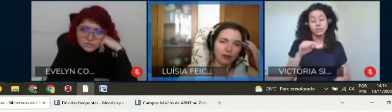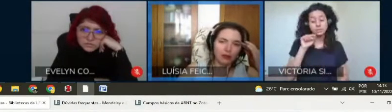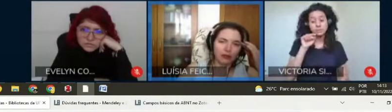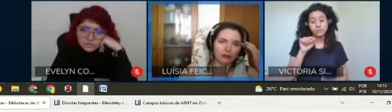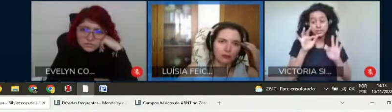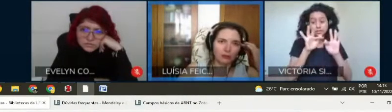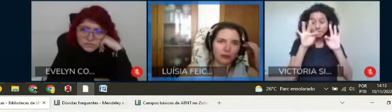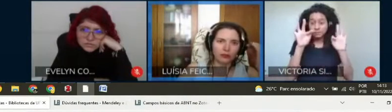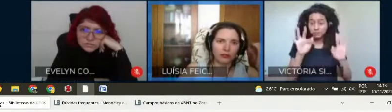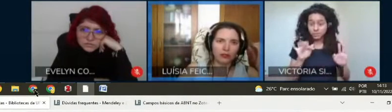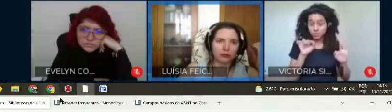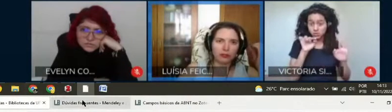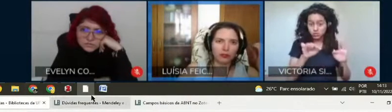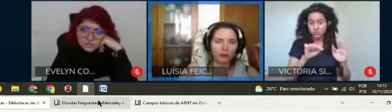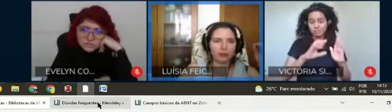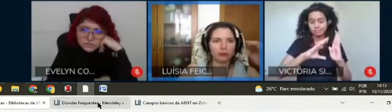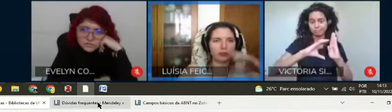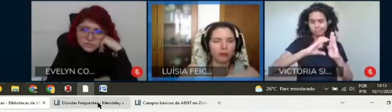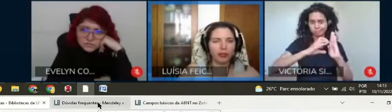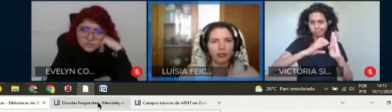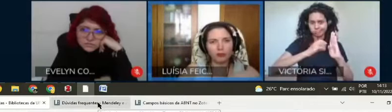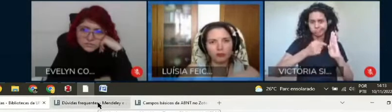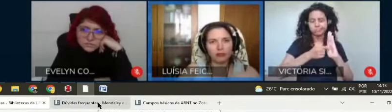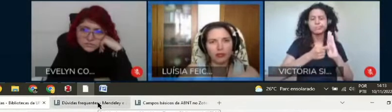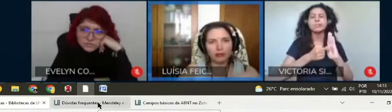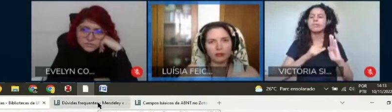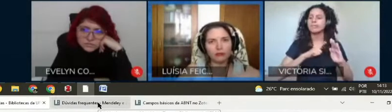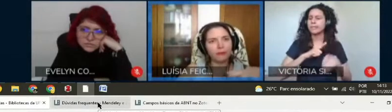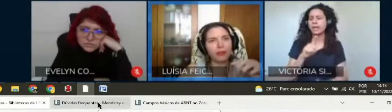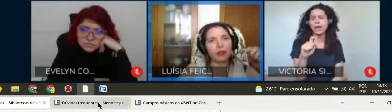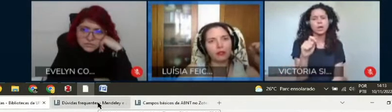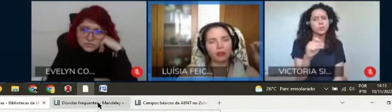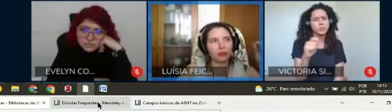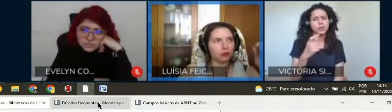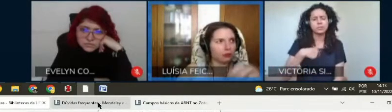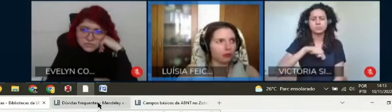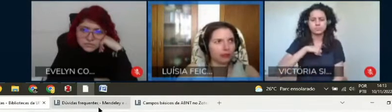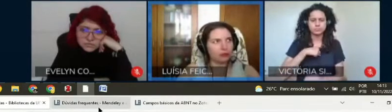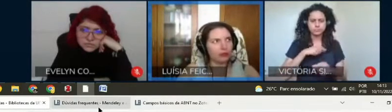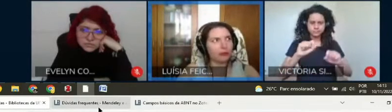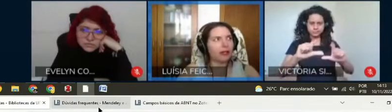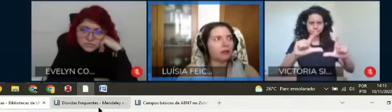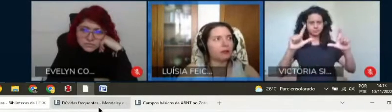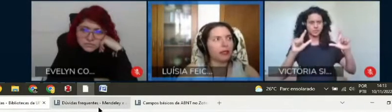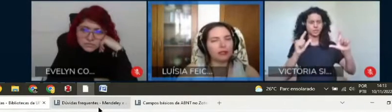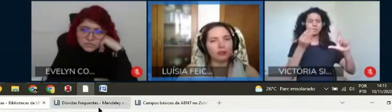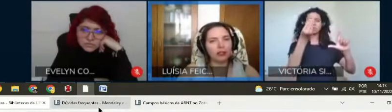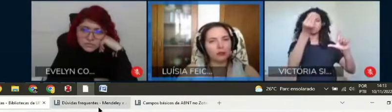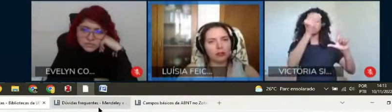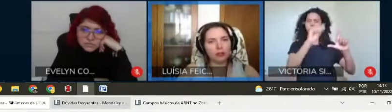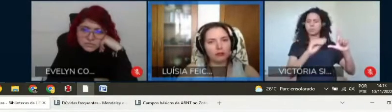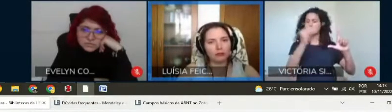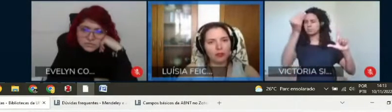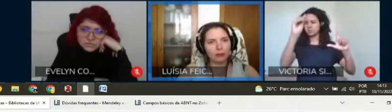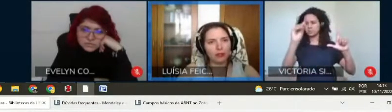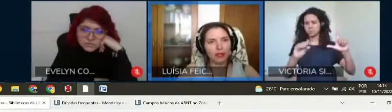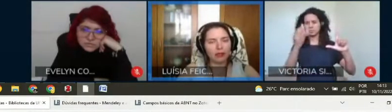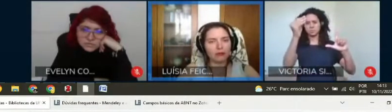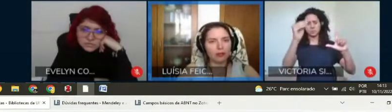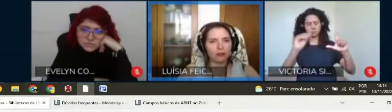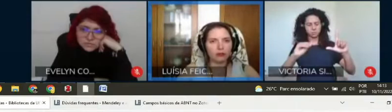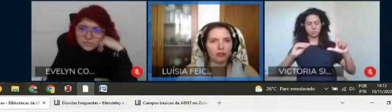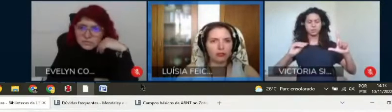sistema que gera automaticamente. A gente preenche os dados de acordo com o que está no trabalho e ele gera um arquivo